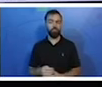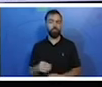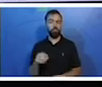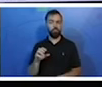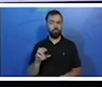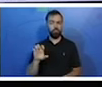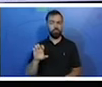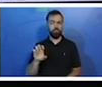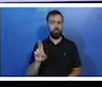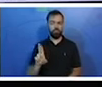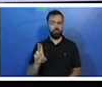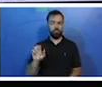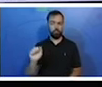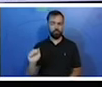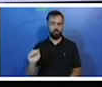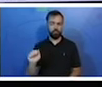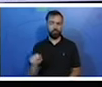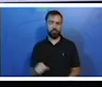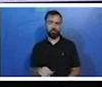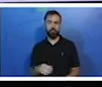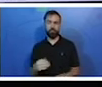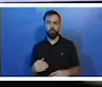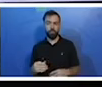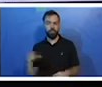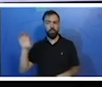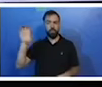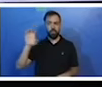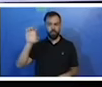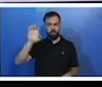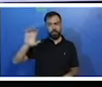na Europa que outros equipamentos,